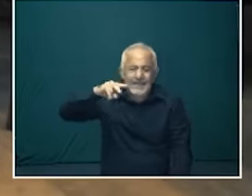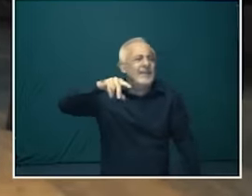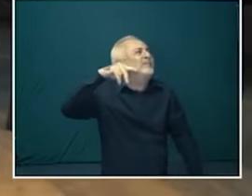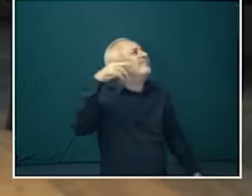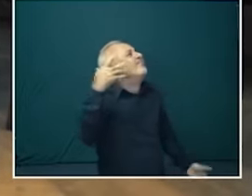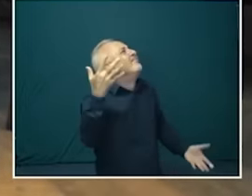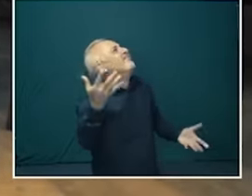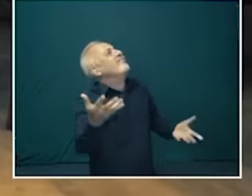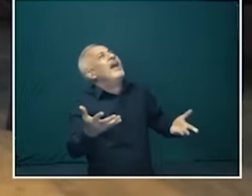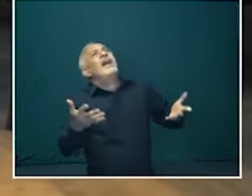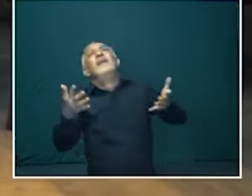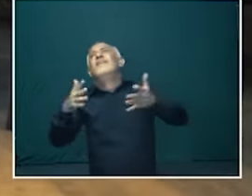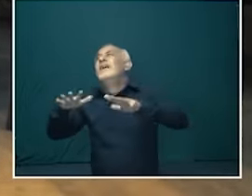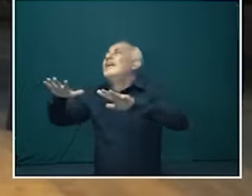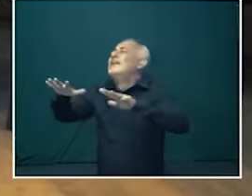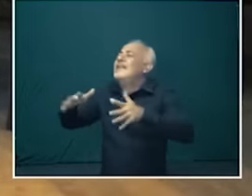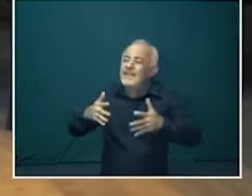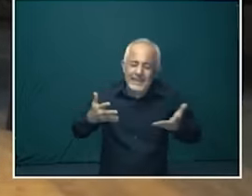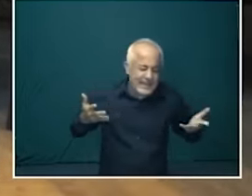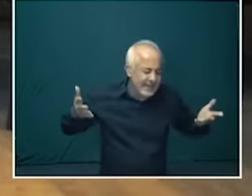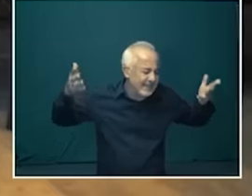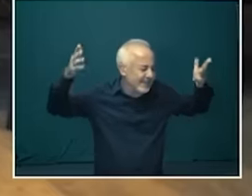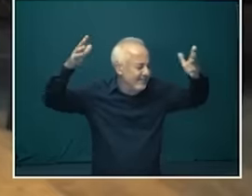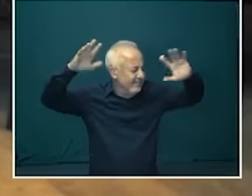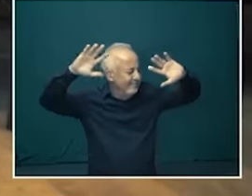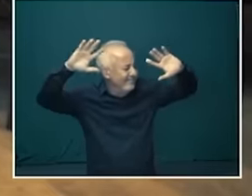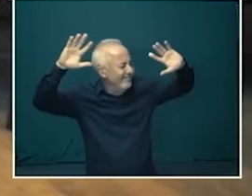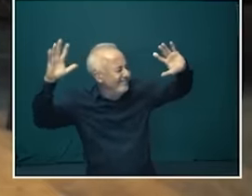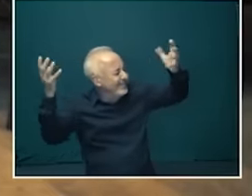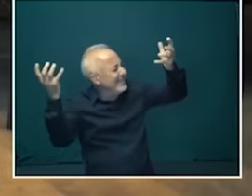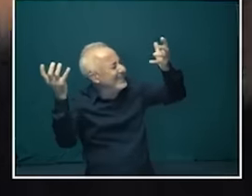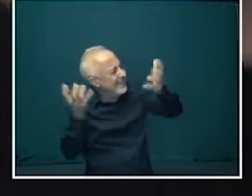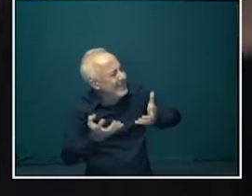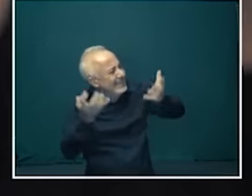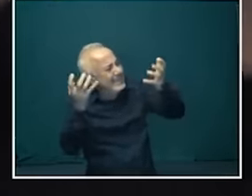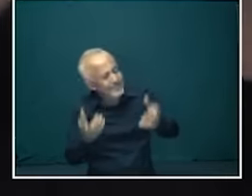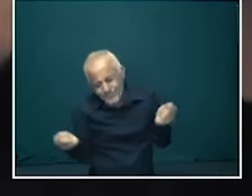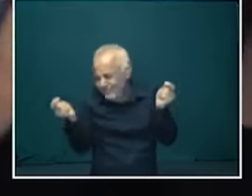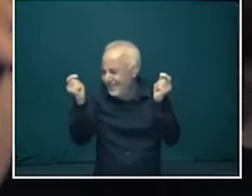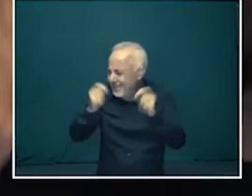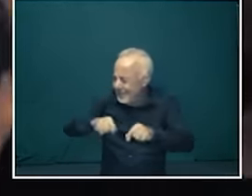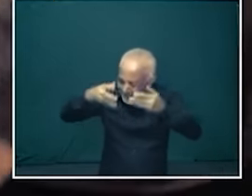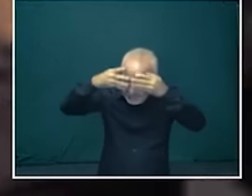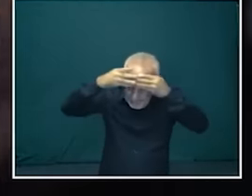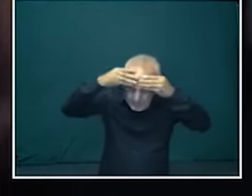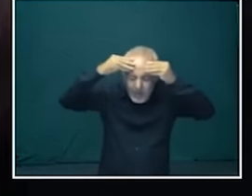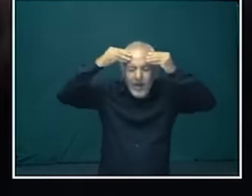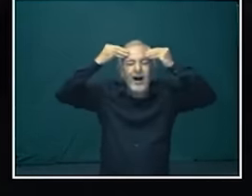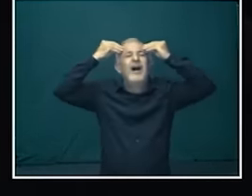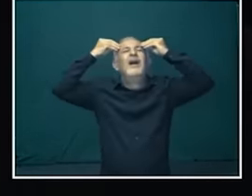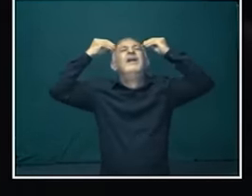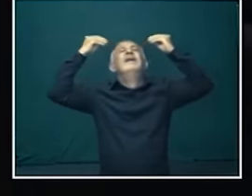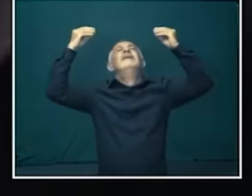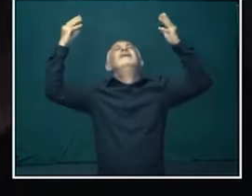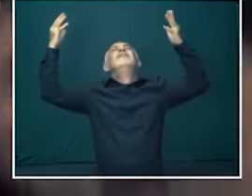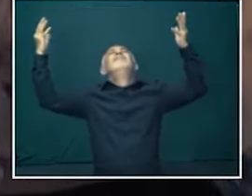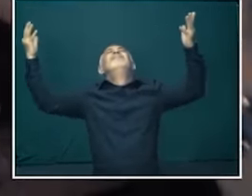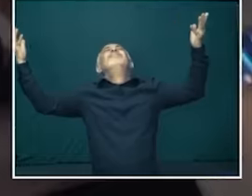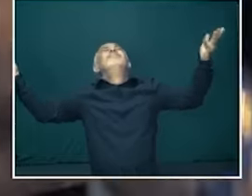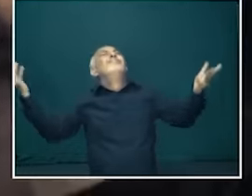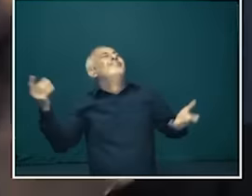recaídas. Às vezes eu queria ter o poder te apagar na memória,